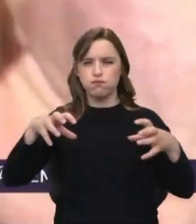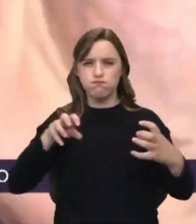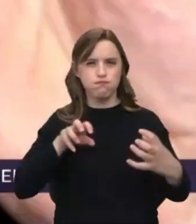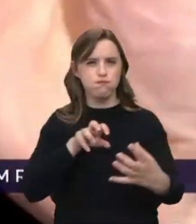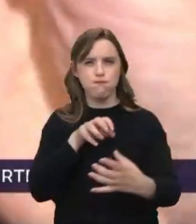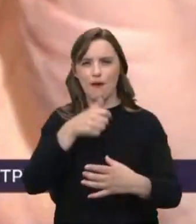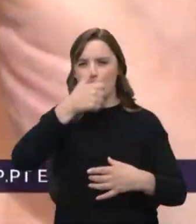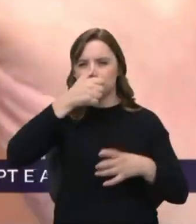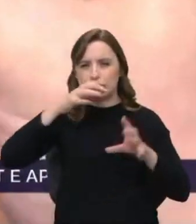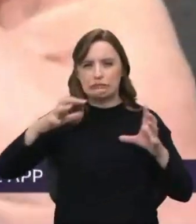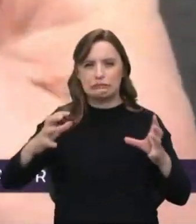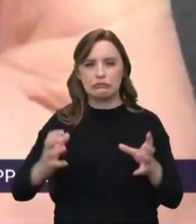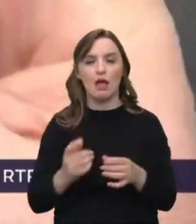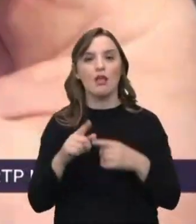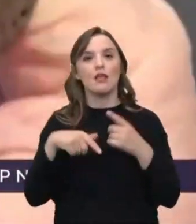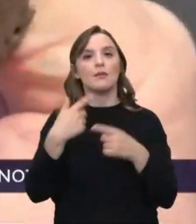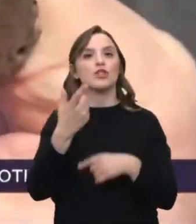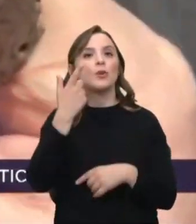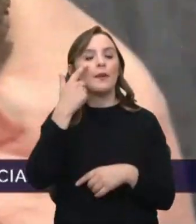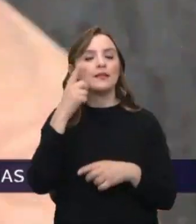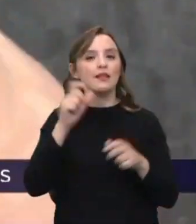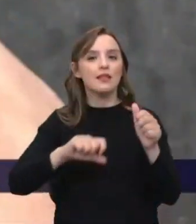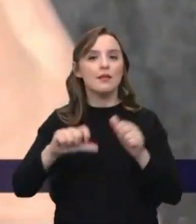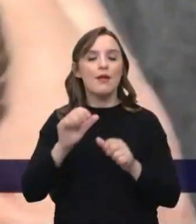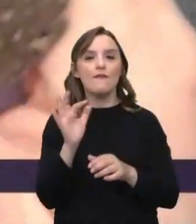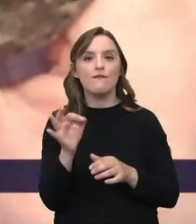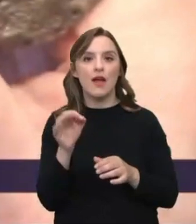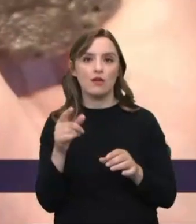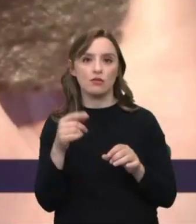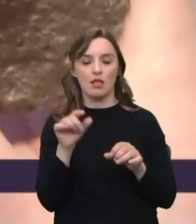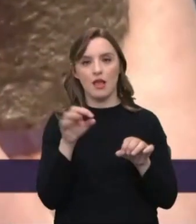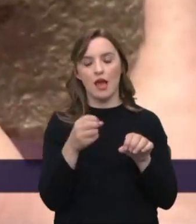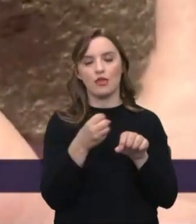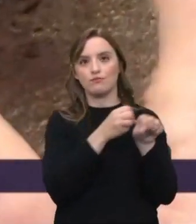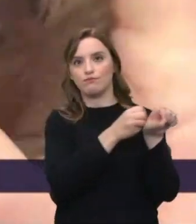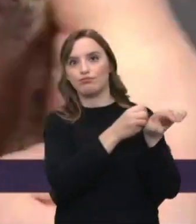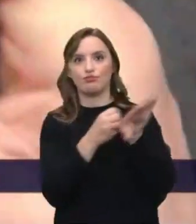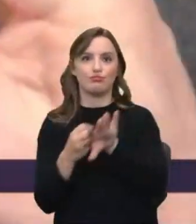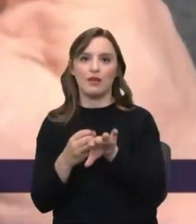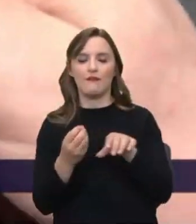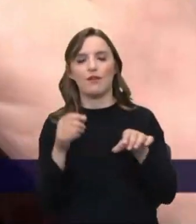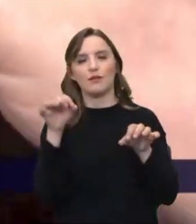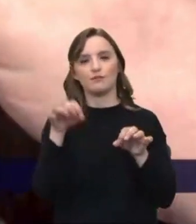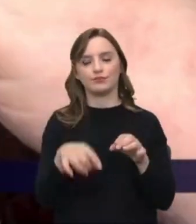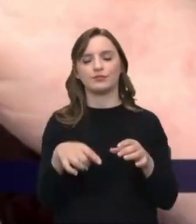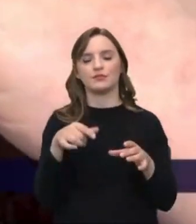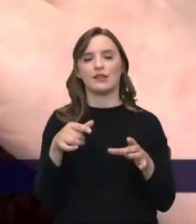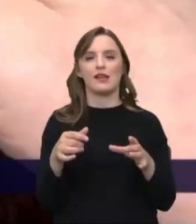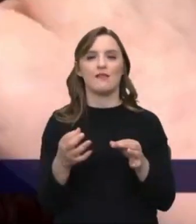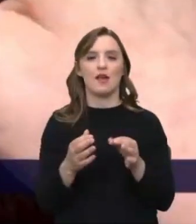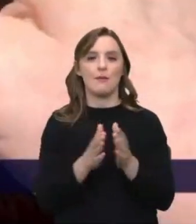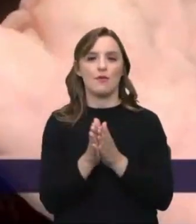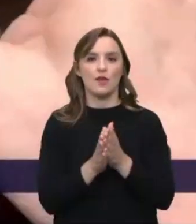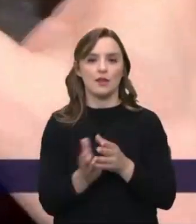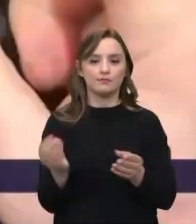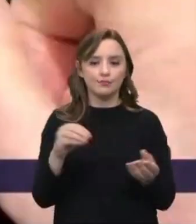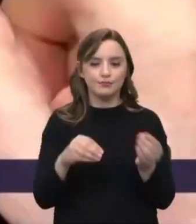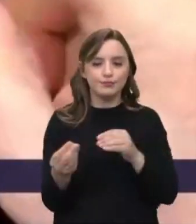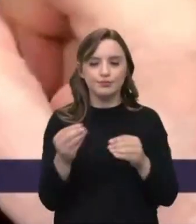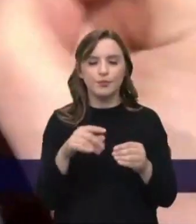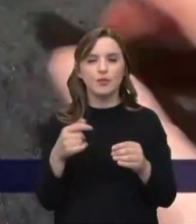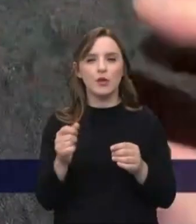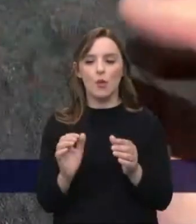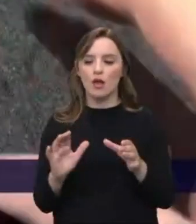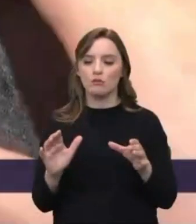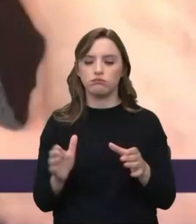experiência laboratorial este ferro dos meteoritos de cinzas vulcânicas, misturaram com aquilo que seria, no fundo, a